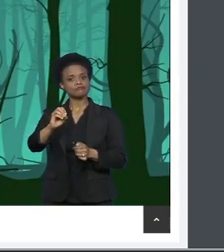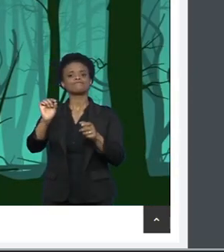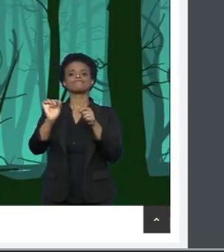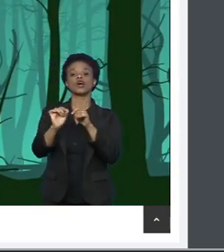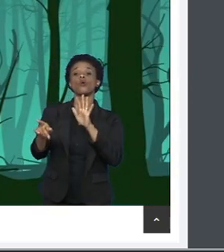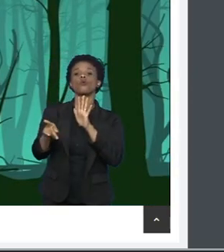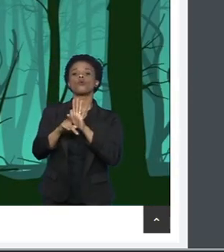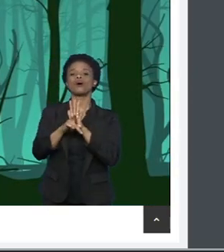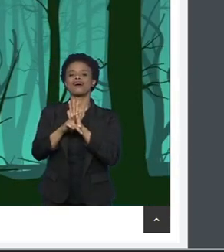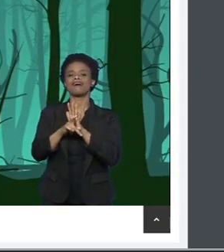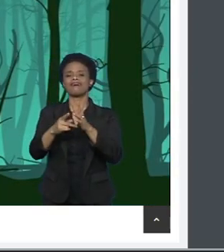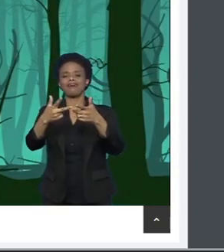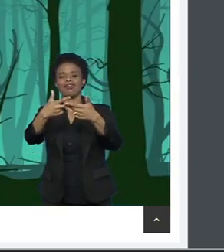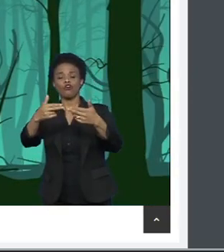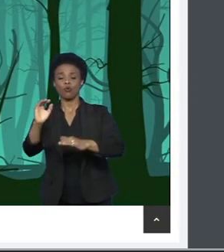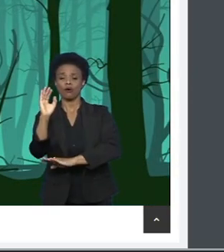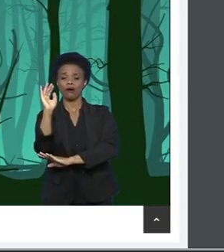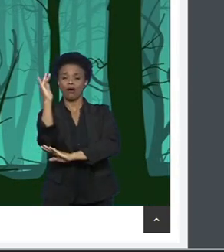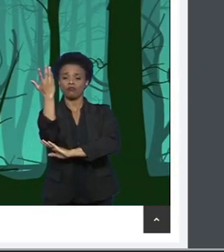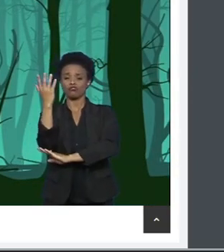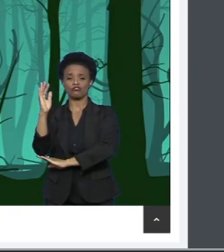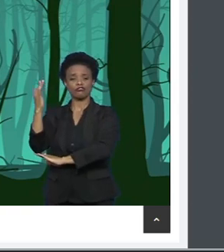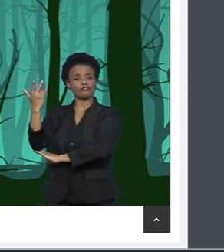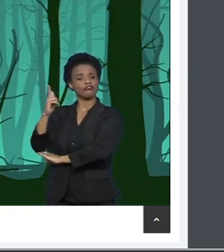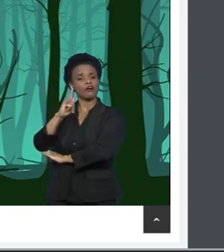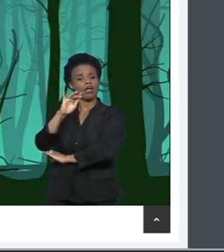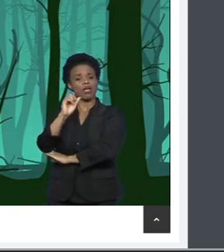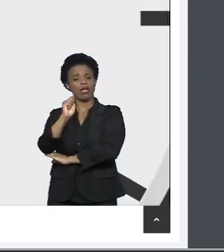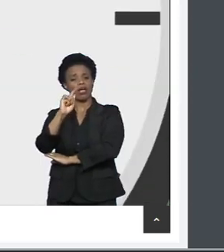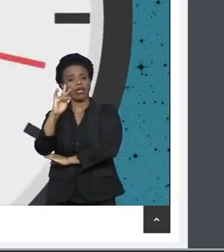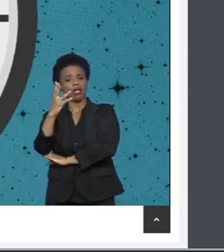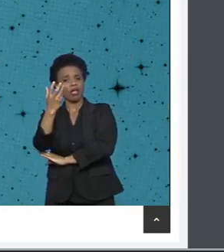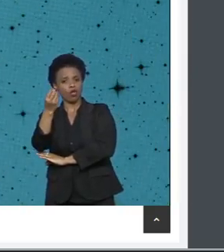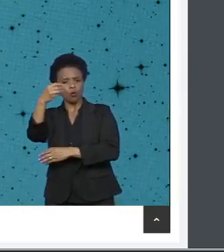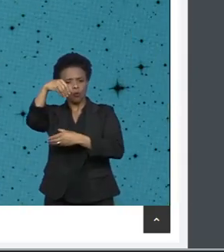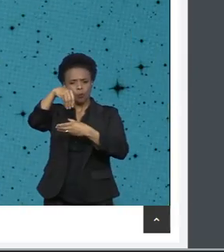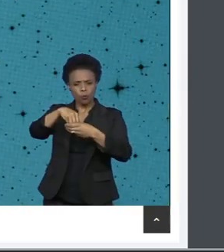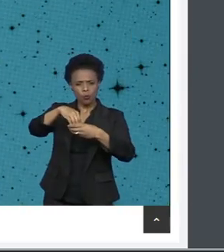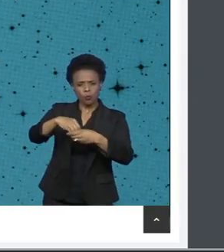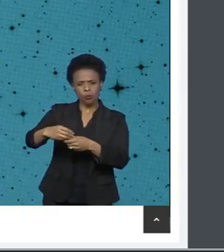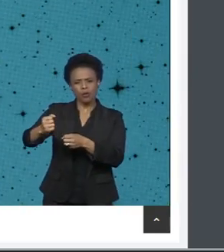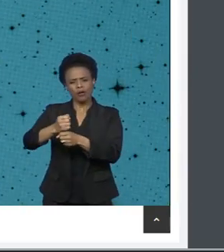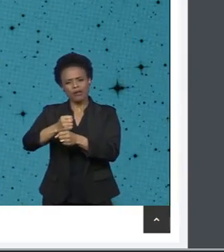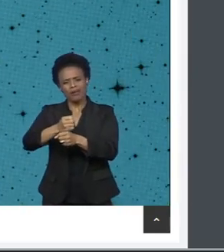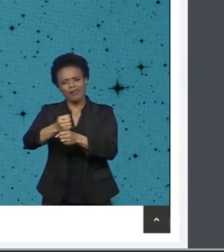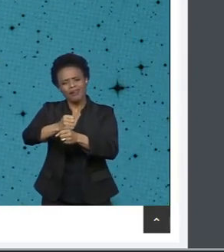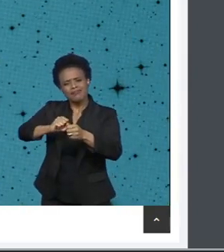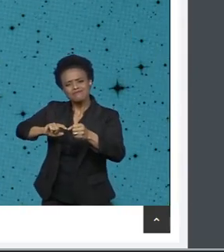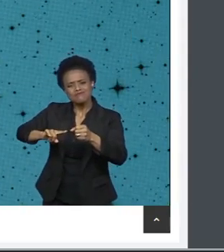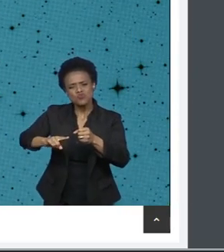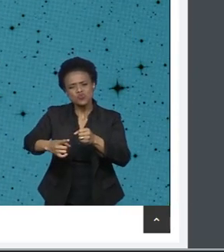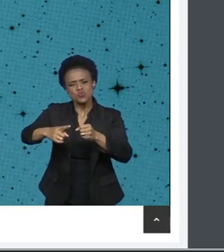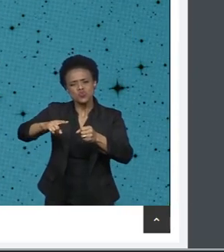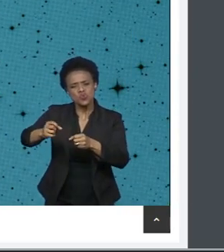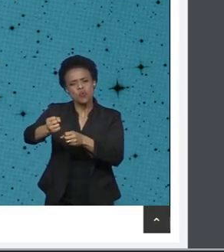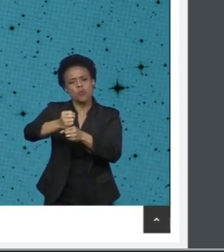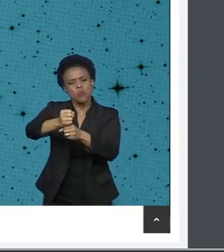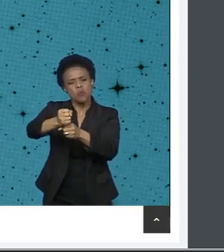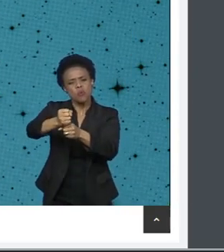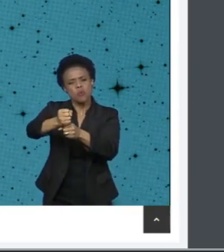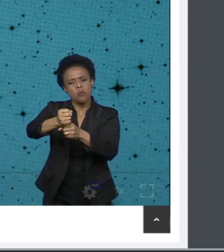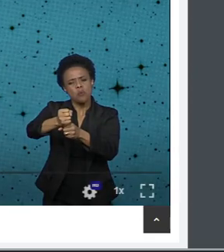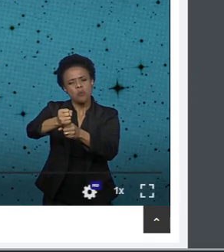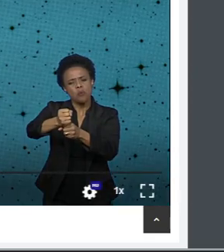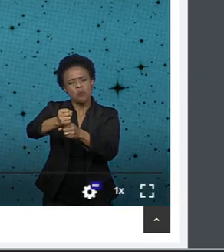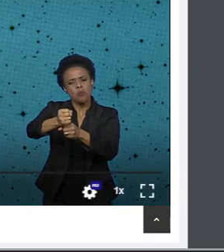matérias orgânicas como troncos e galhos de plantas soterradas, que durante milhões de anos foram comprimidas e expostas a altas